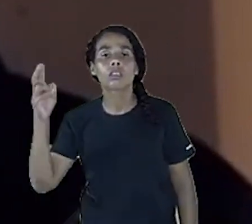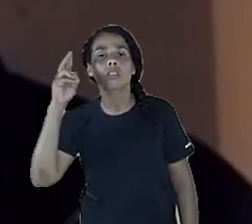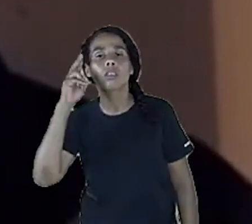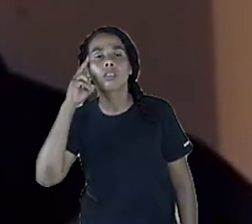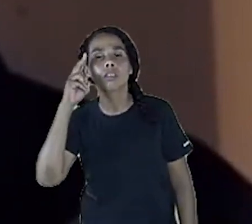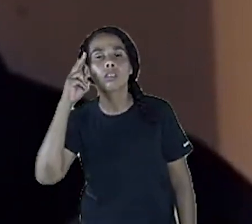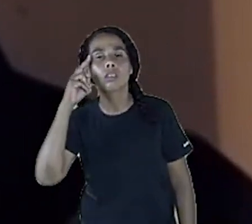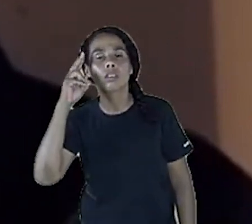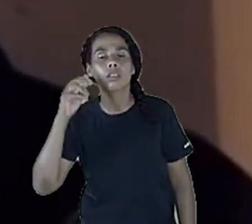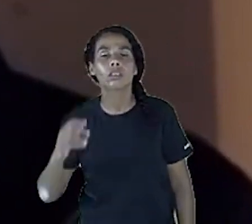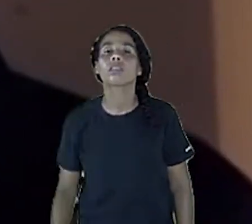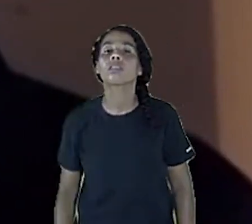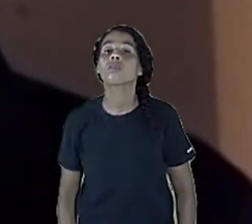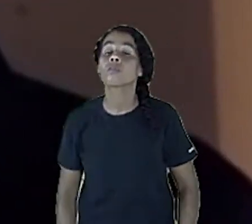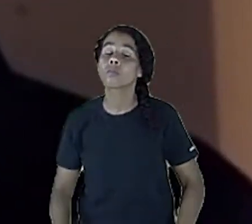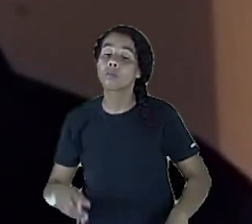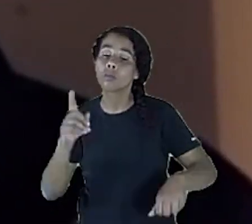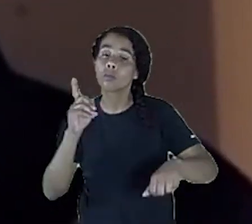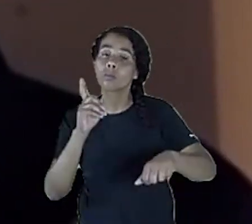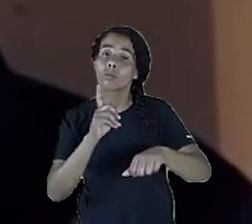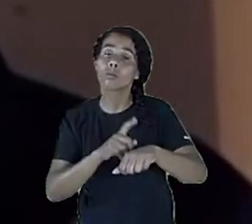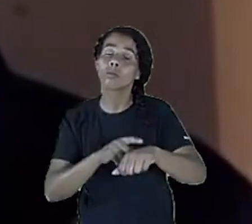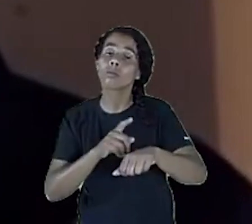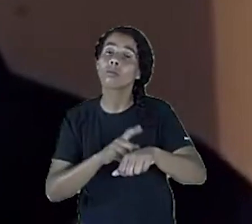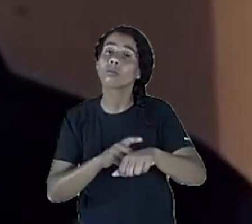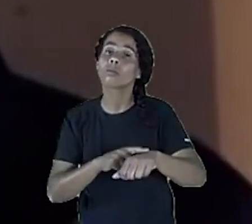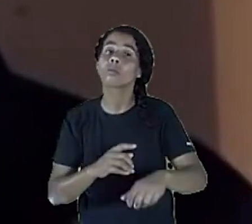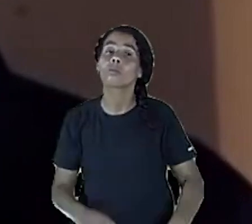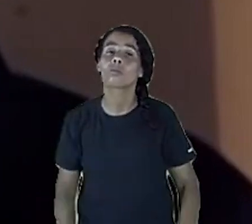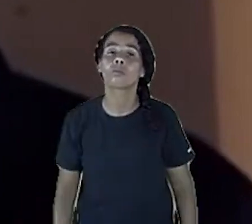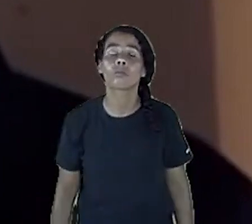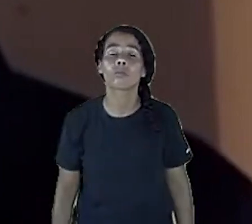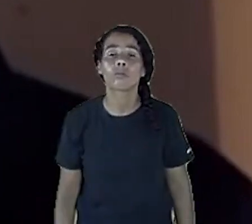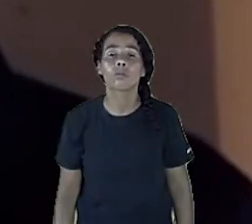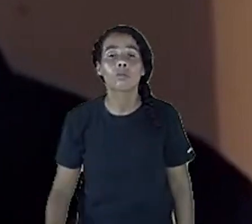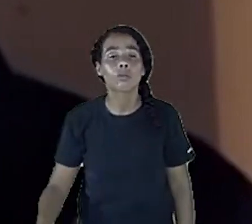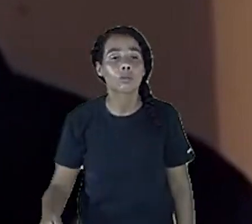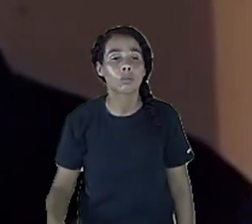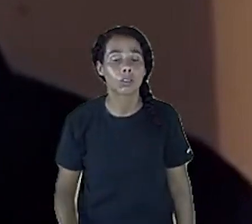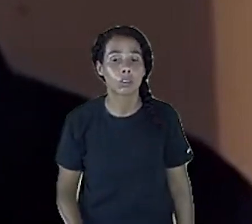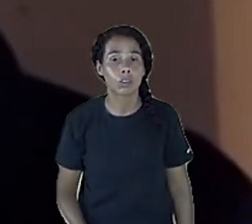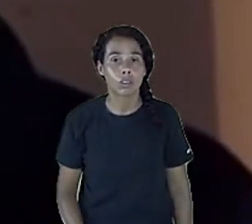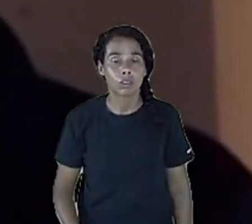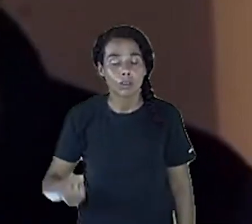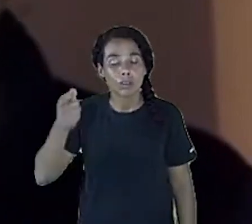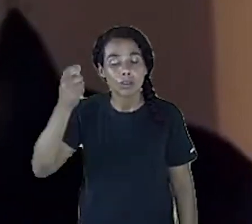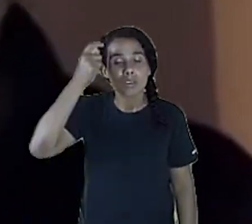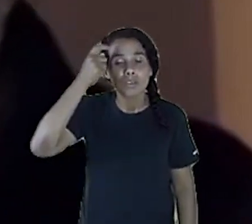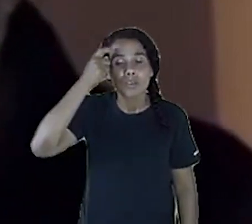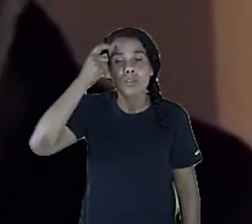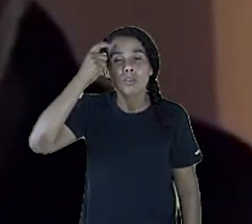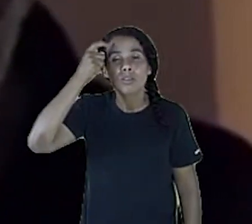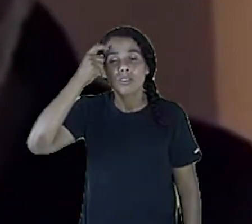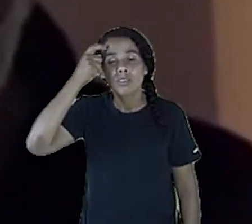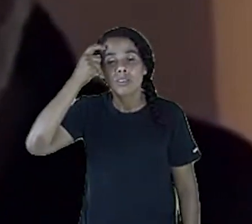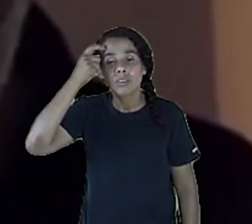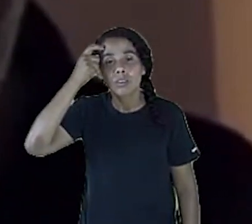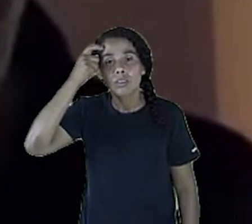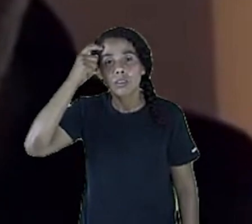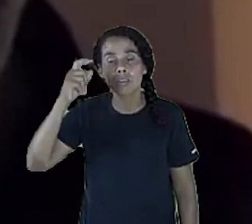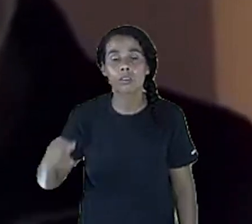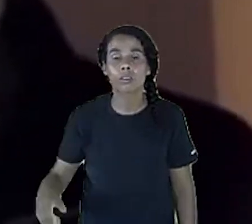primeiros momentos de afloramento da consciência, de estar no mundo, estar ali